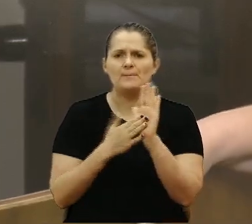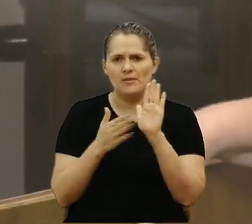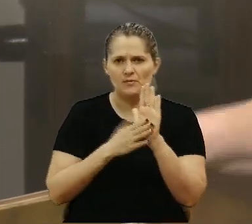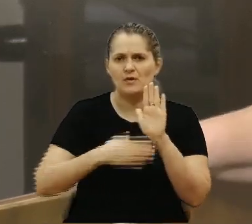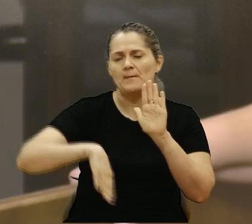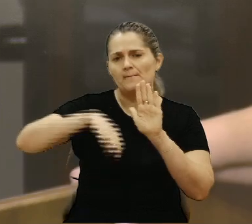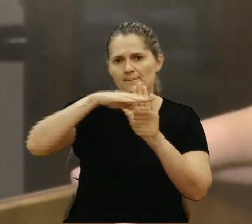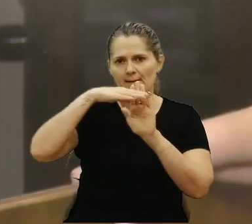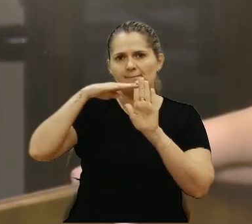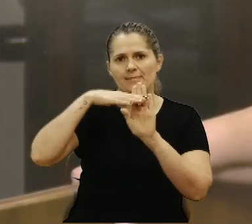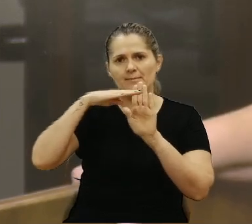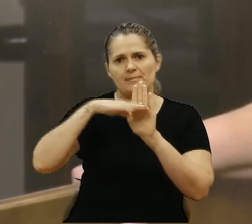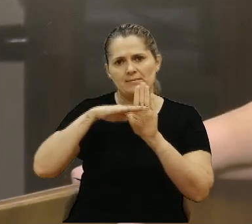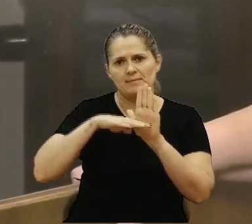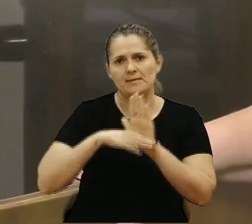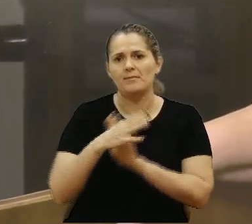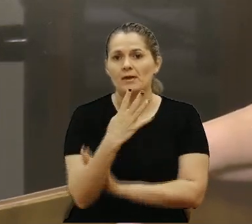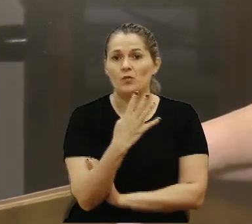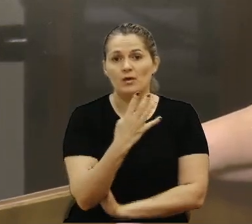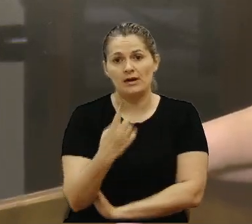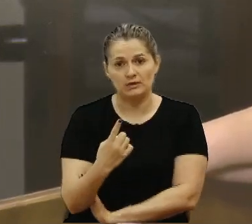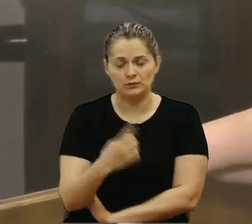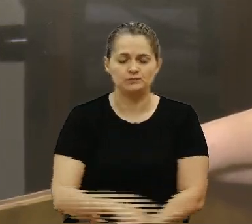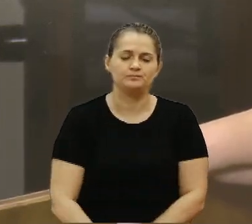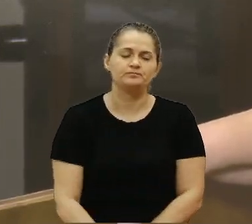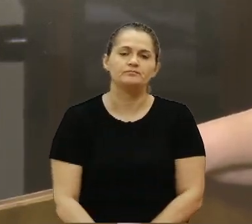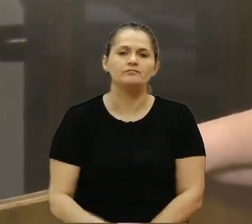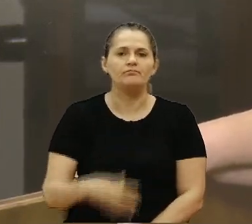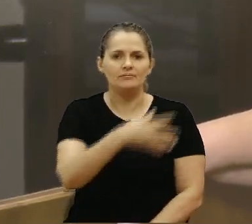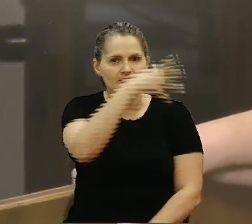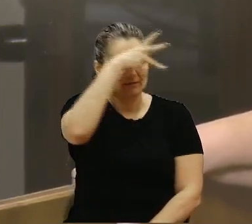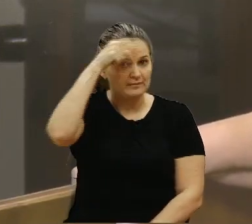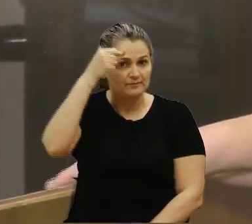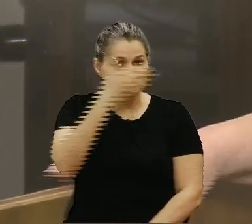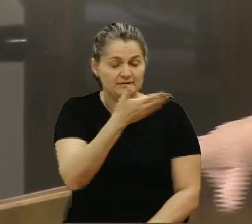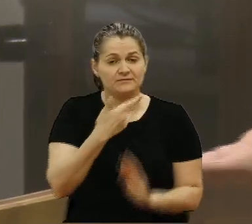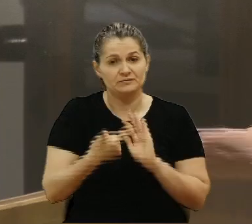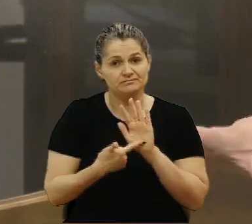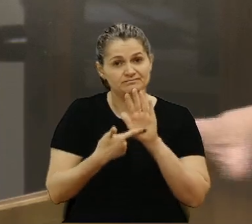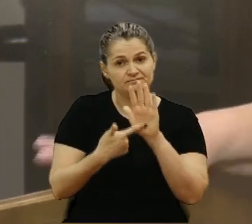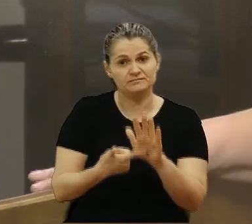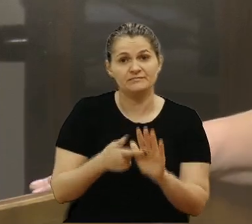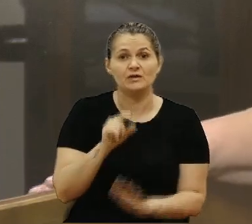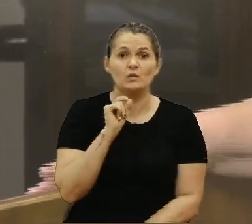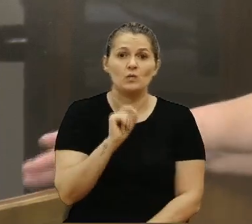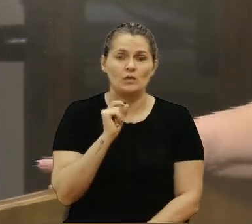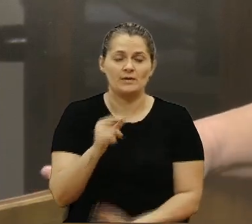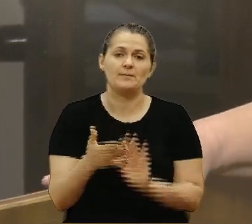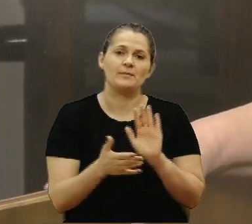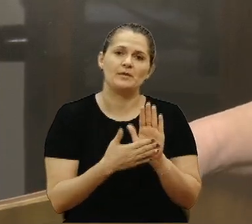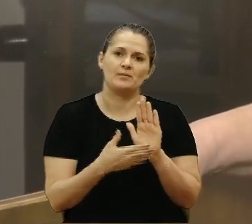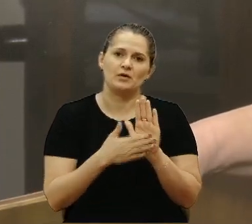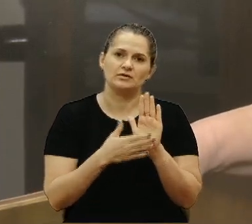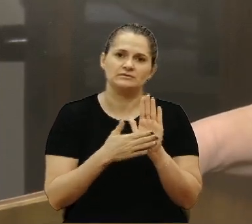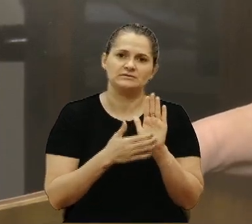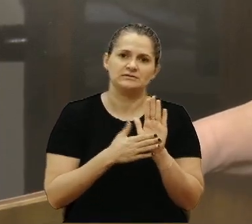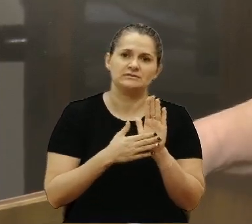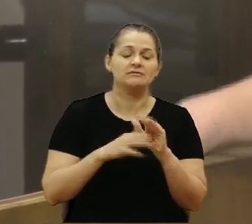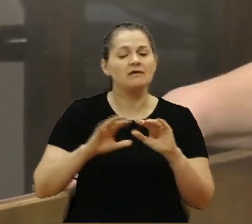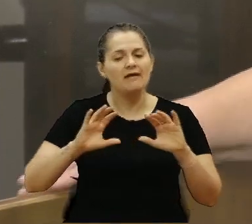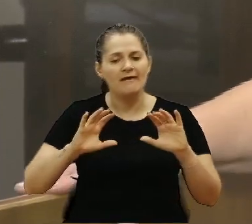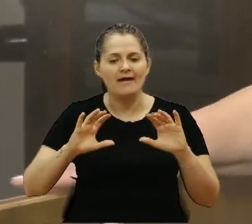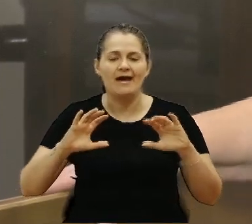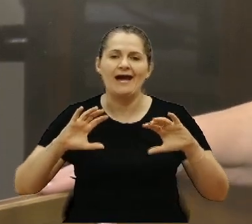de propostas. O governo apresentou algumas propostas que a categoria